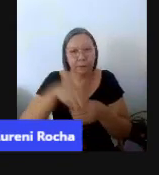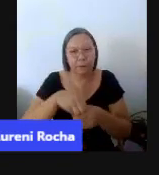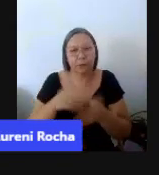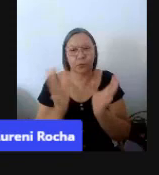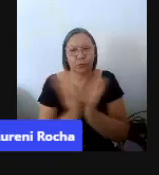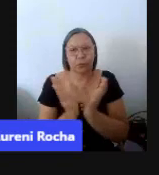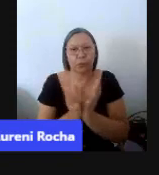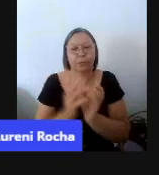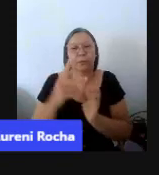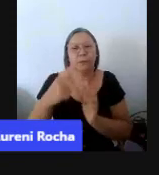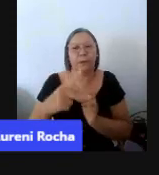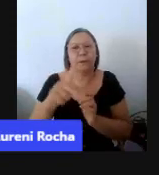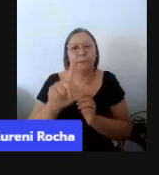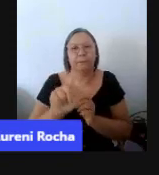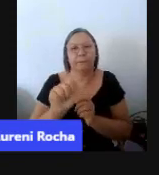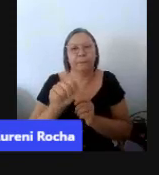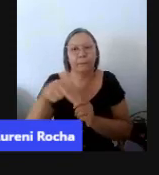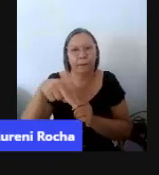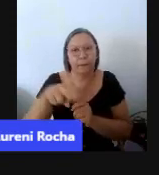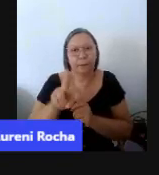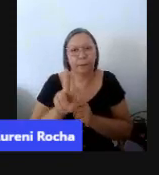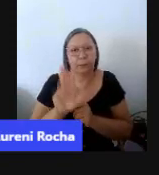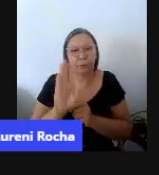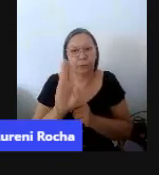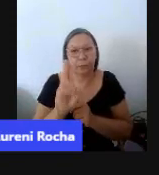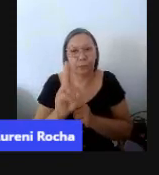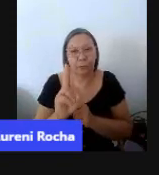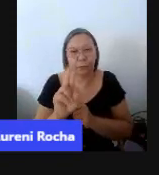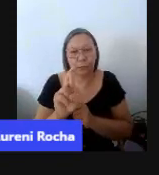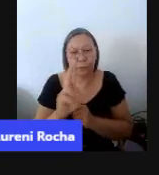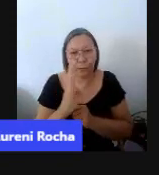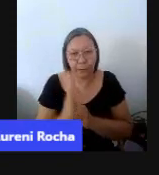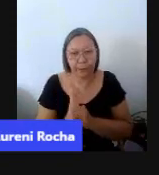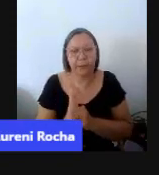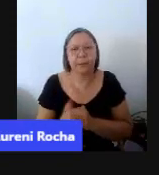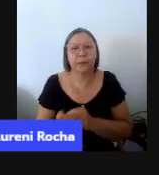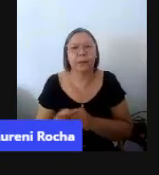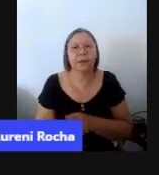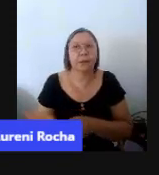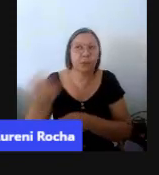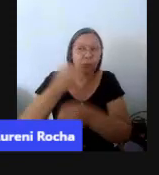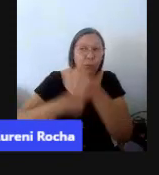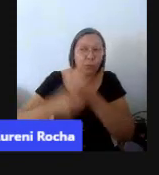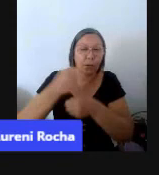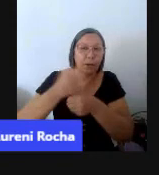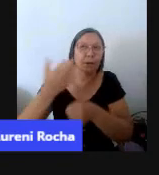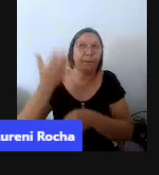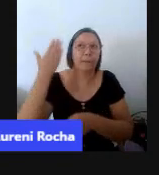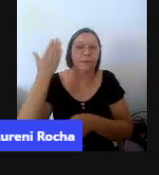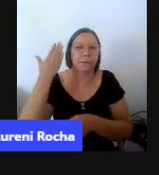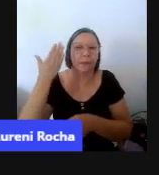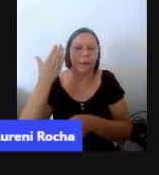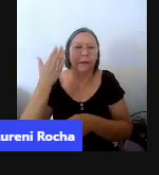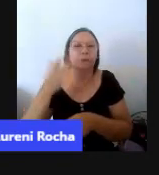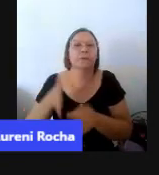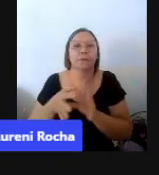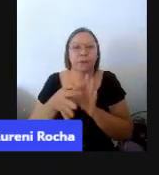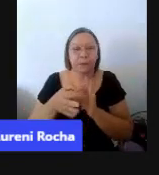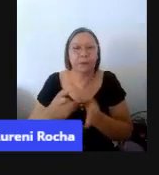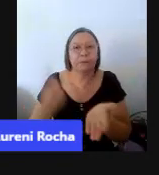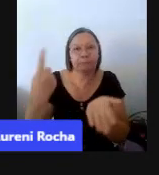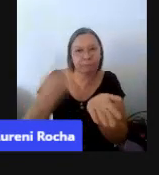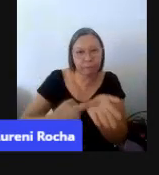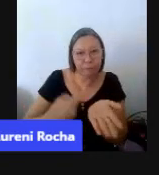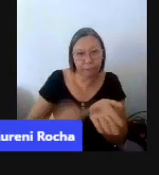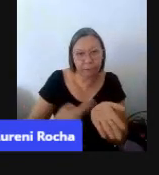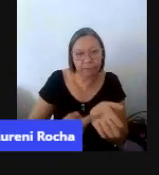ano passado, a gente fez uma parceria do ICAS com a Planurb para desenvolver algumas ações de